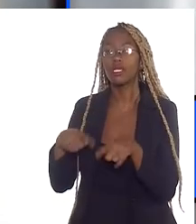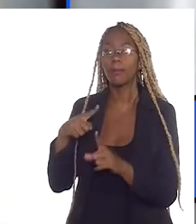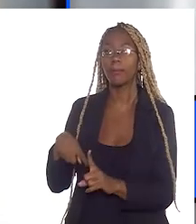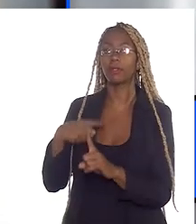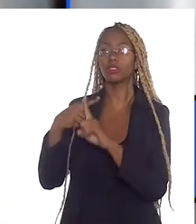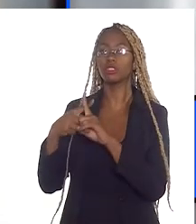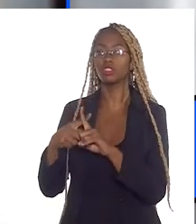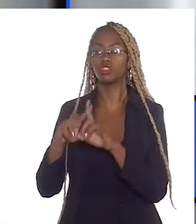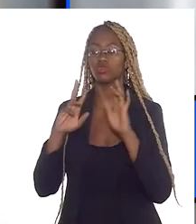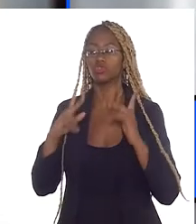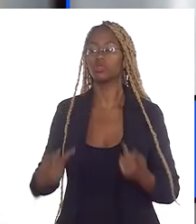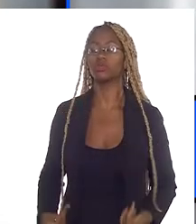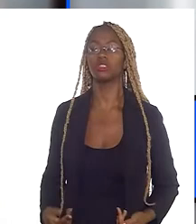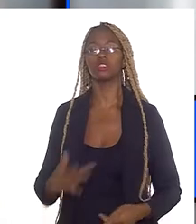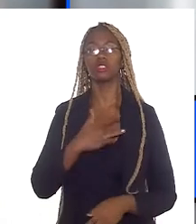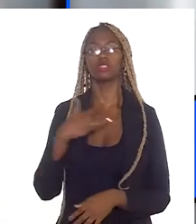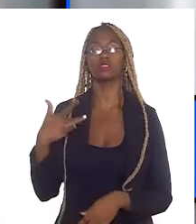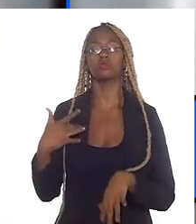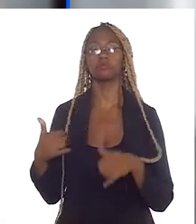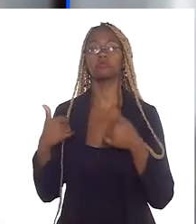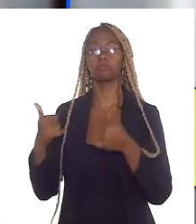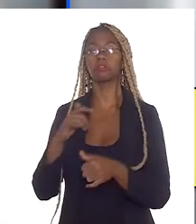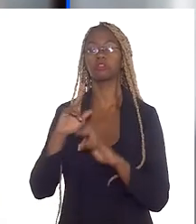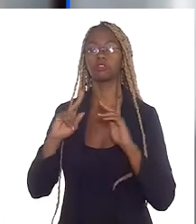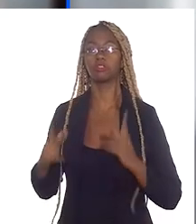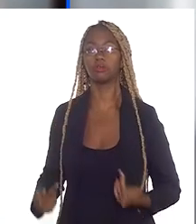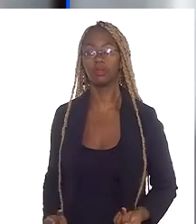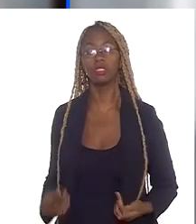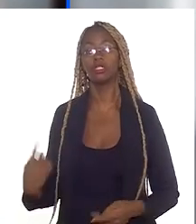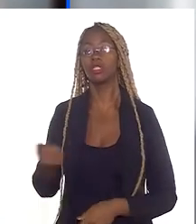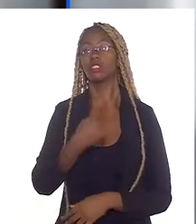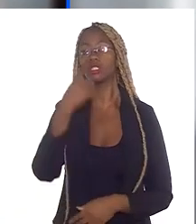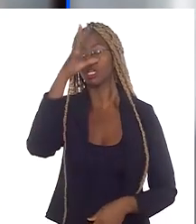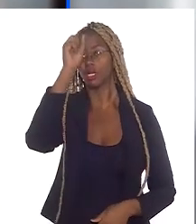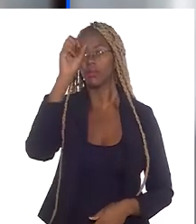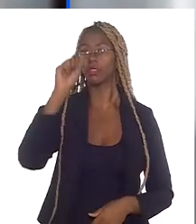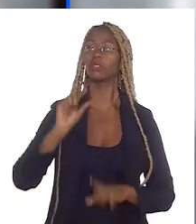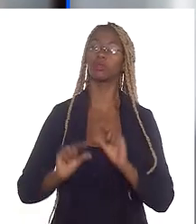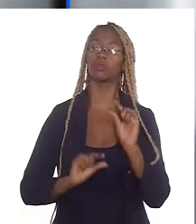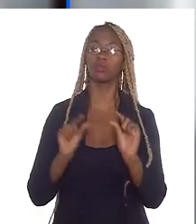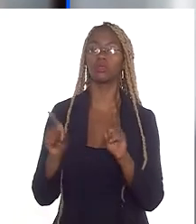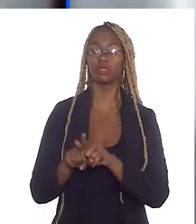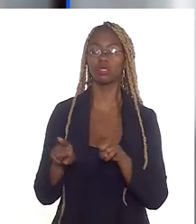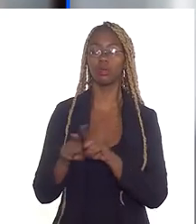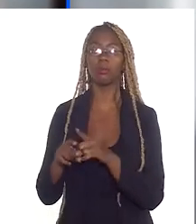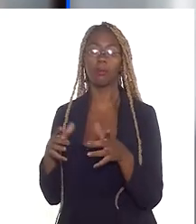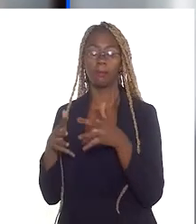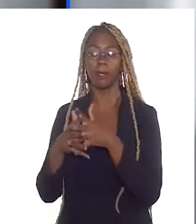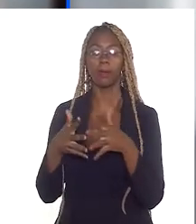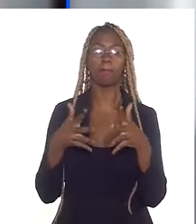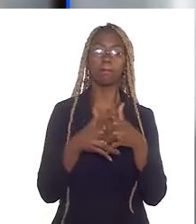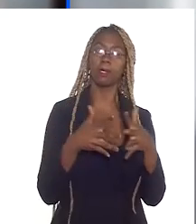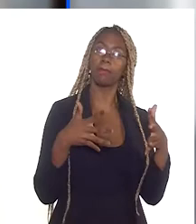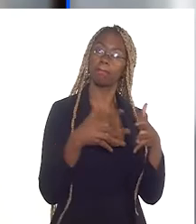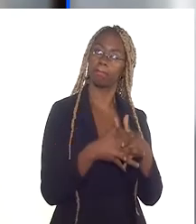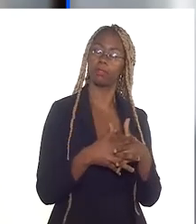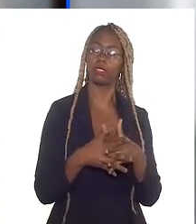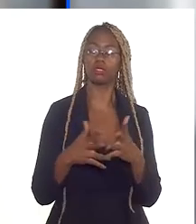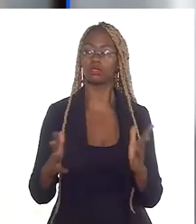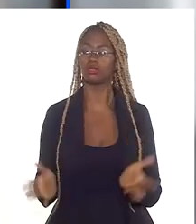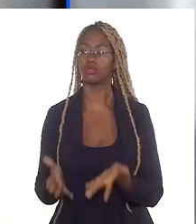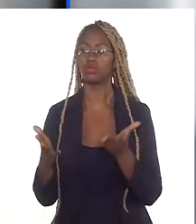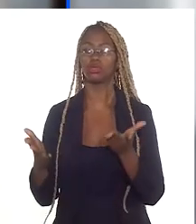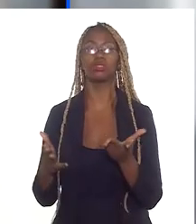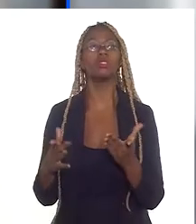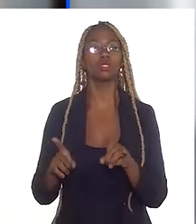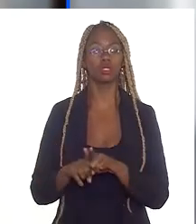com ser humano O que é de saudável no ser humano para que a gente possa aprender um pouco e desenvolver internações que também foi mentem